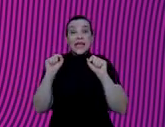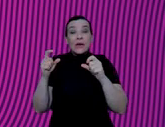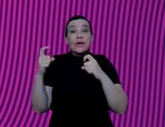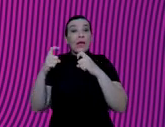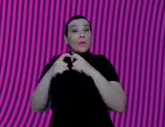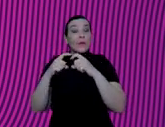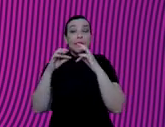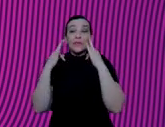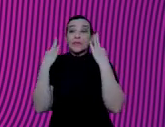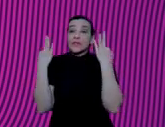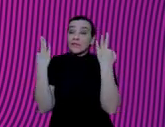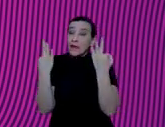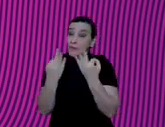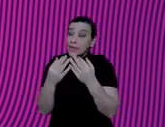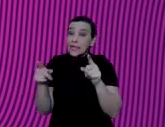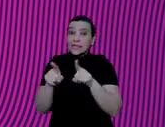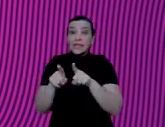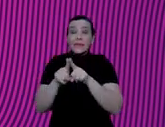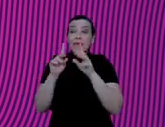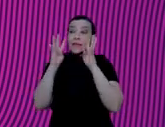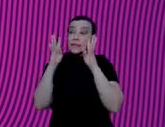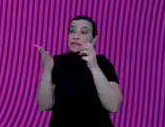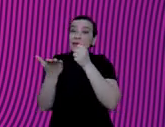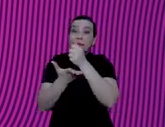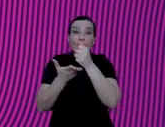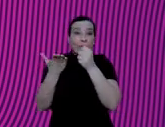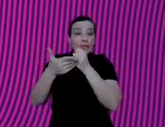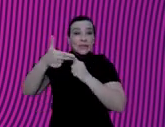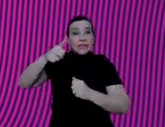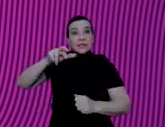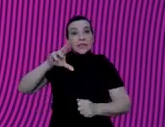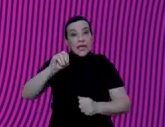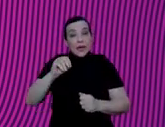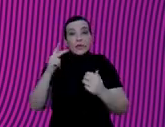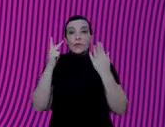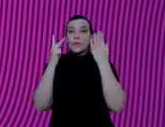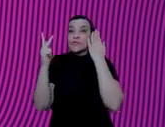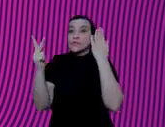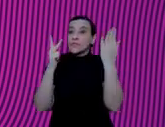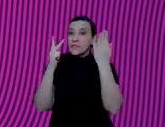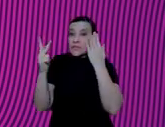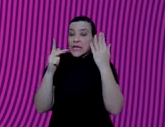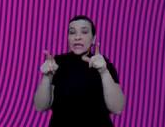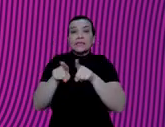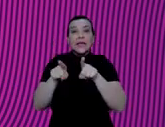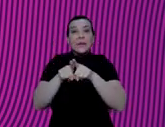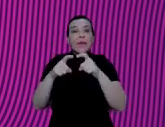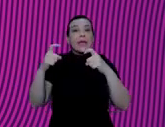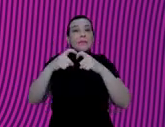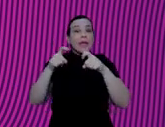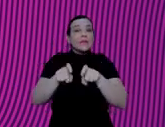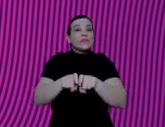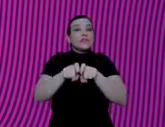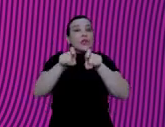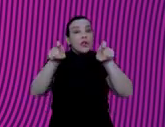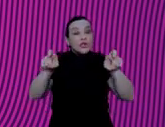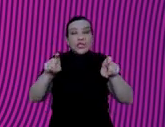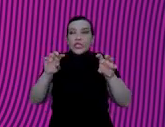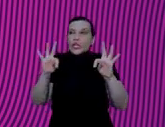básica, no neurologista geral, no psiquiatra, na ginecologista, todos integrados, entendendo um